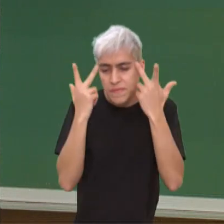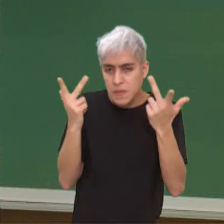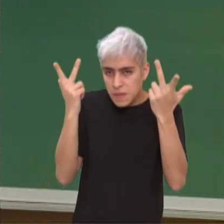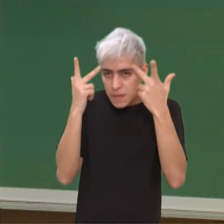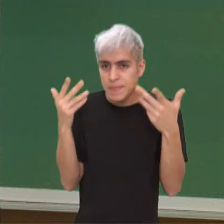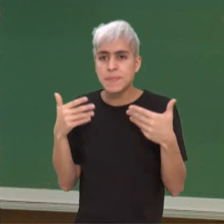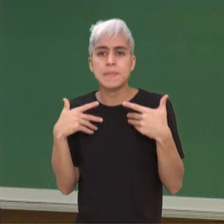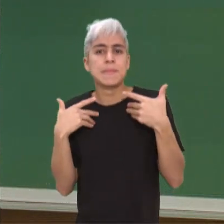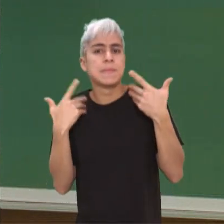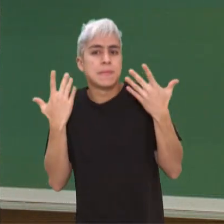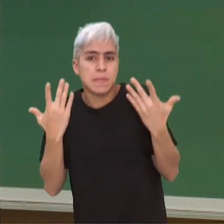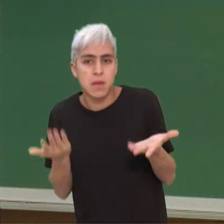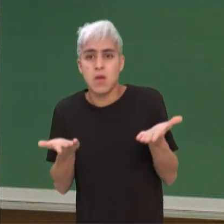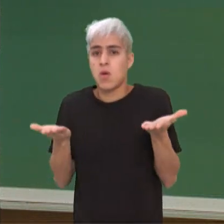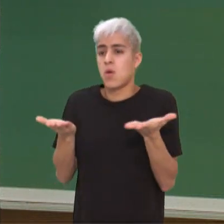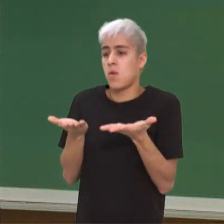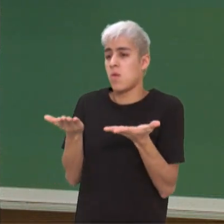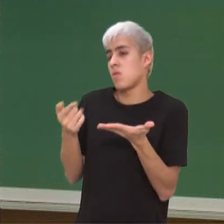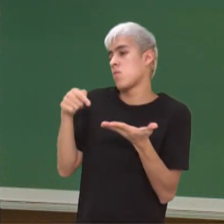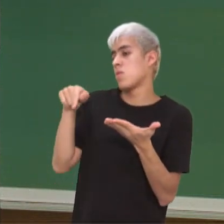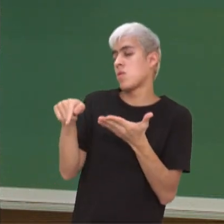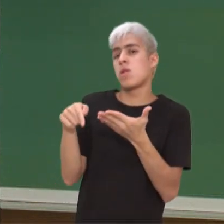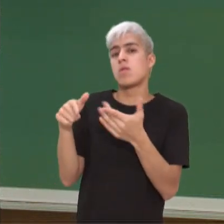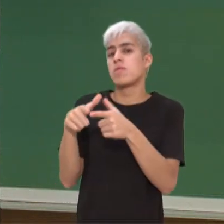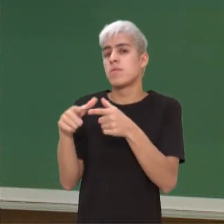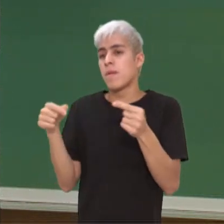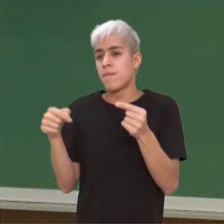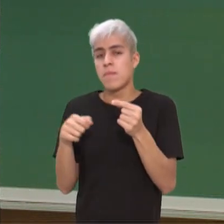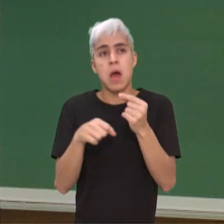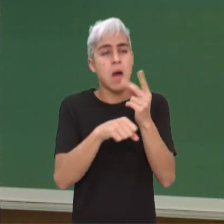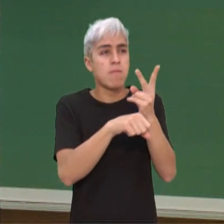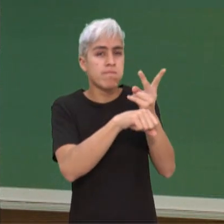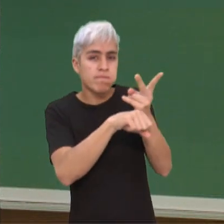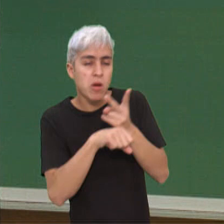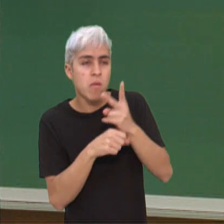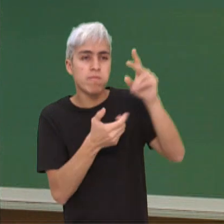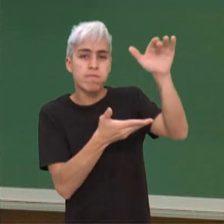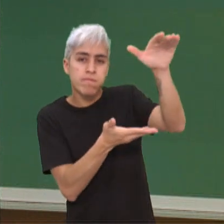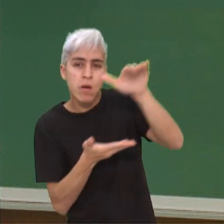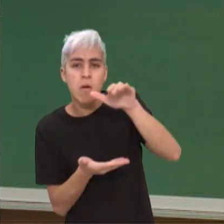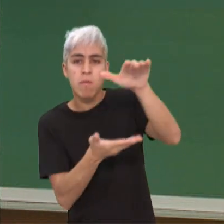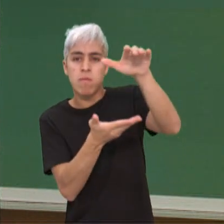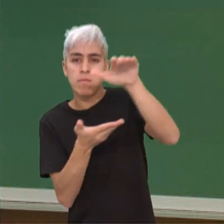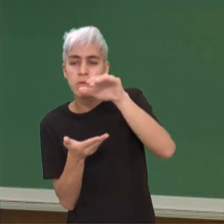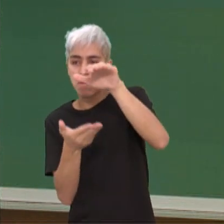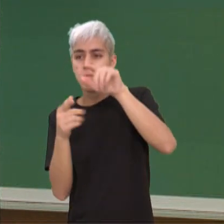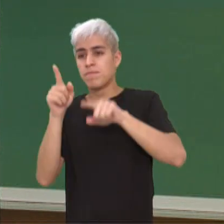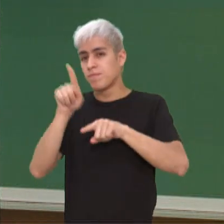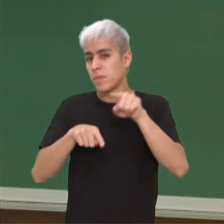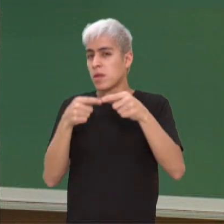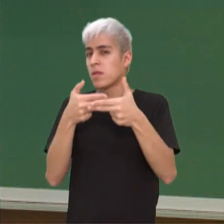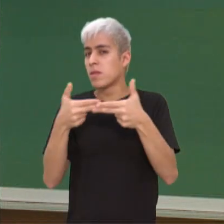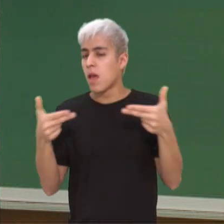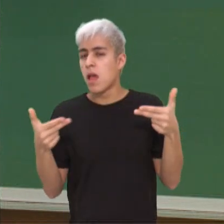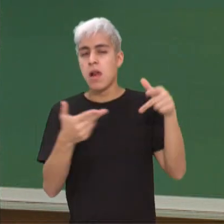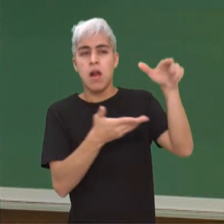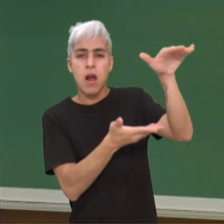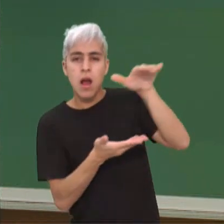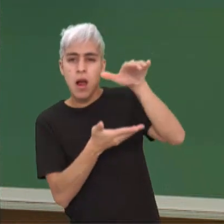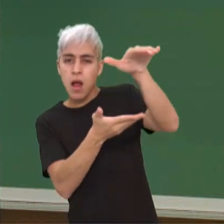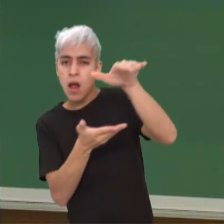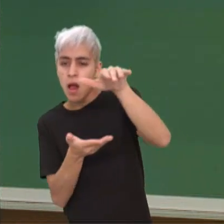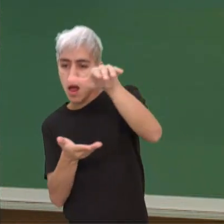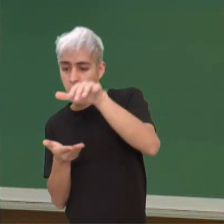naturais. Então, o Japão vai importando praticamente toda a sua matéria-prima